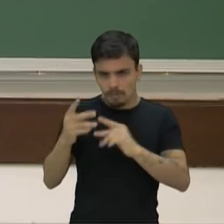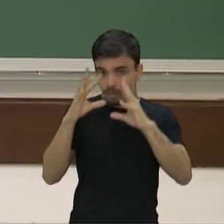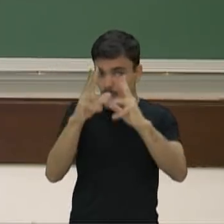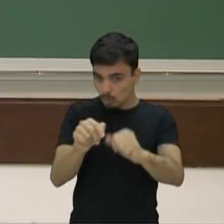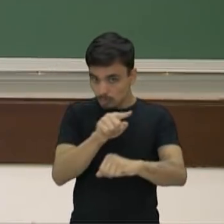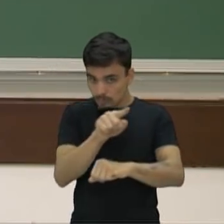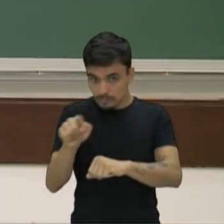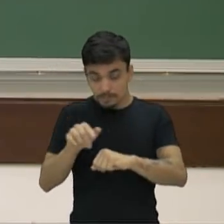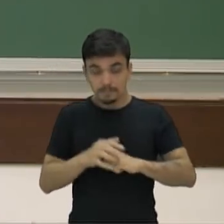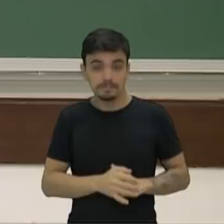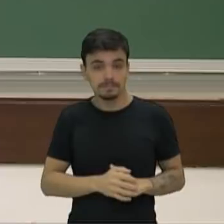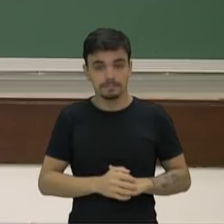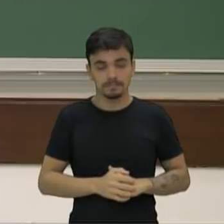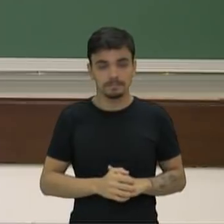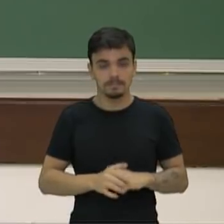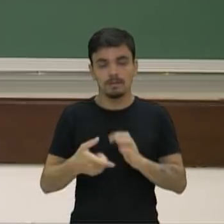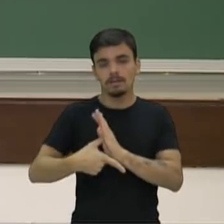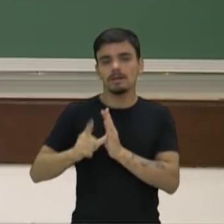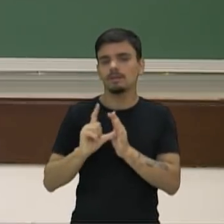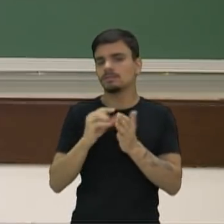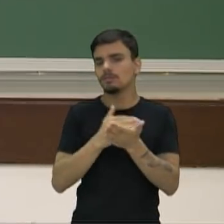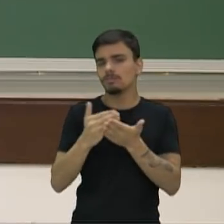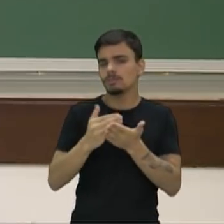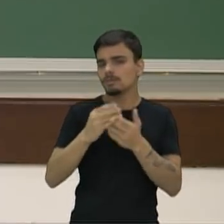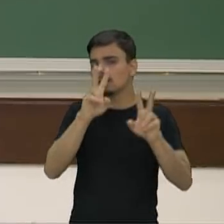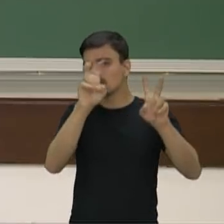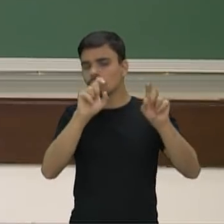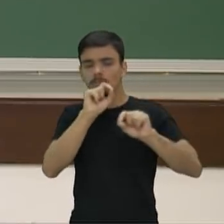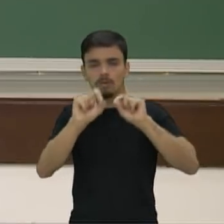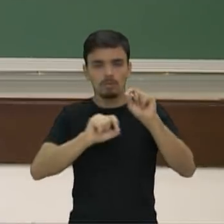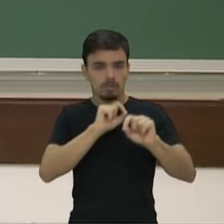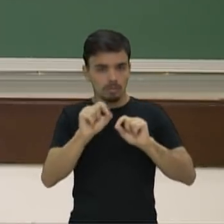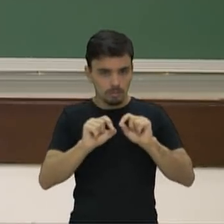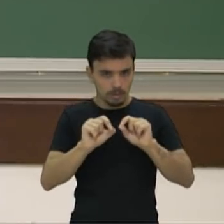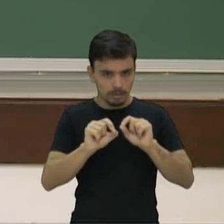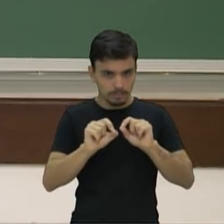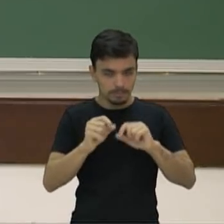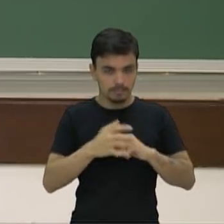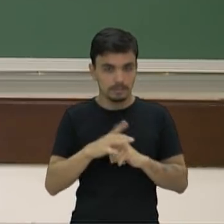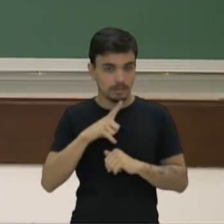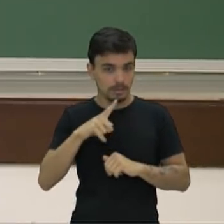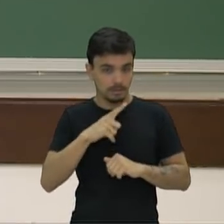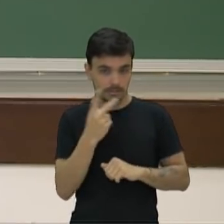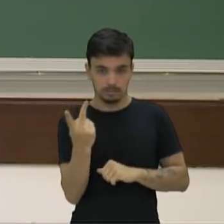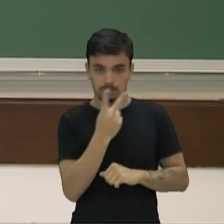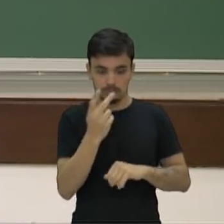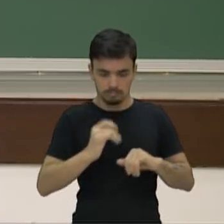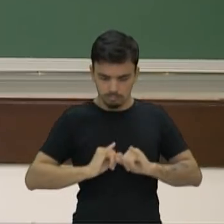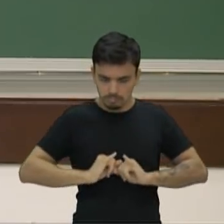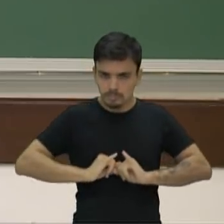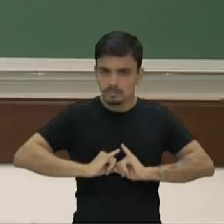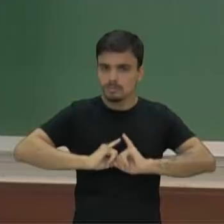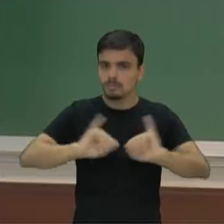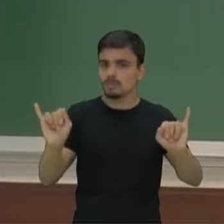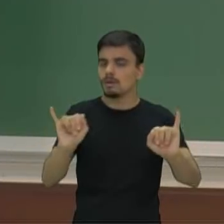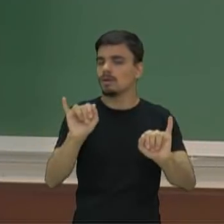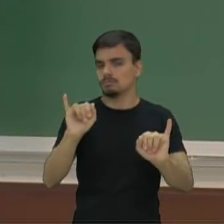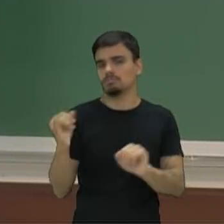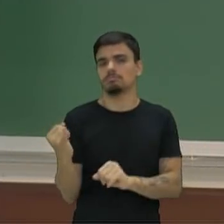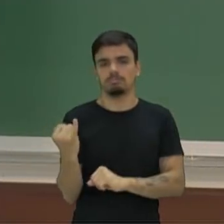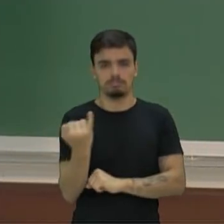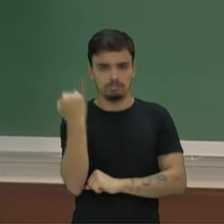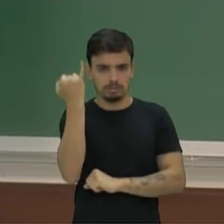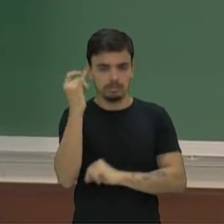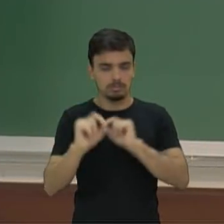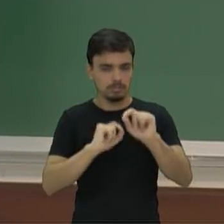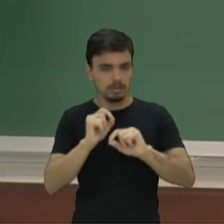aula. Antes de começarmos nosso tema, Grécia Antiga, Cultura, vou deixar para vocês dois recados muito importantes.